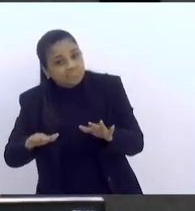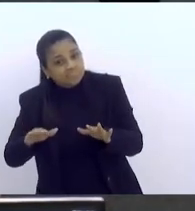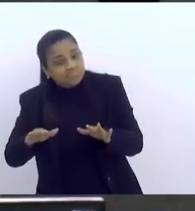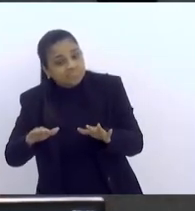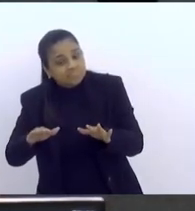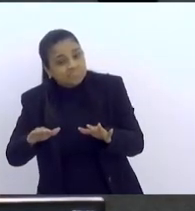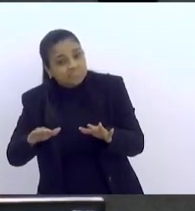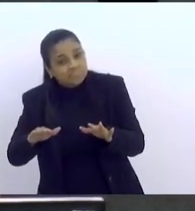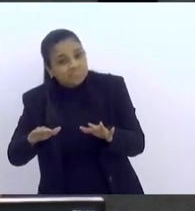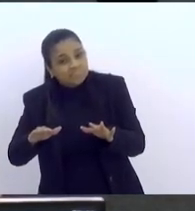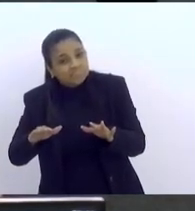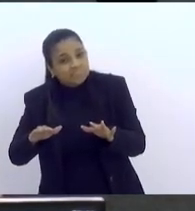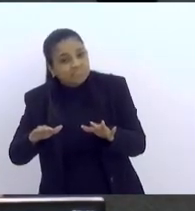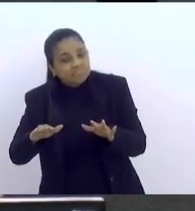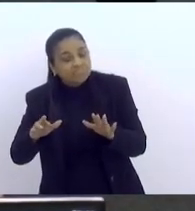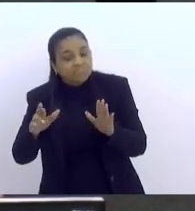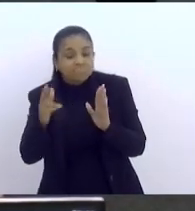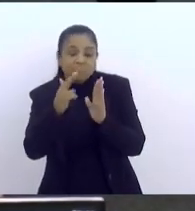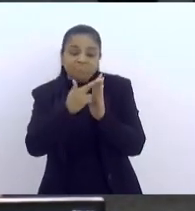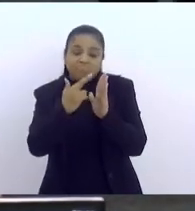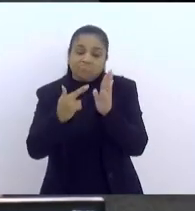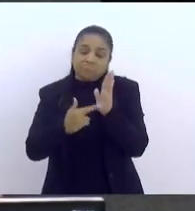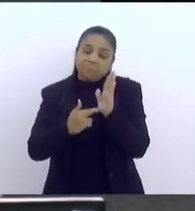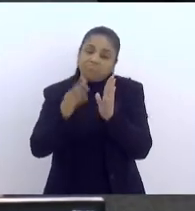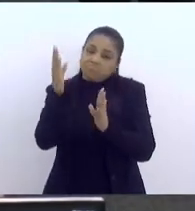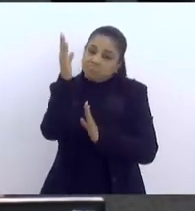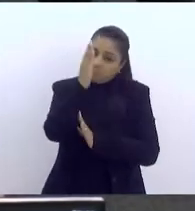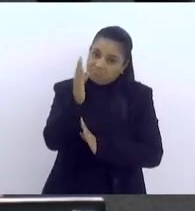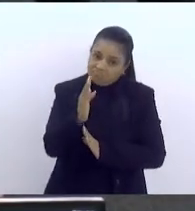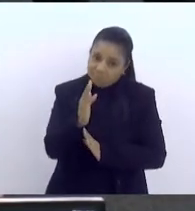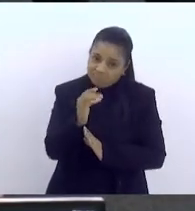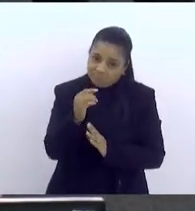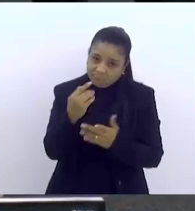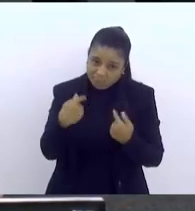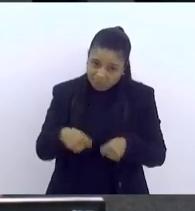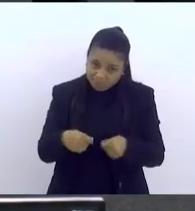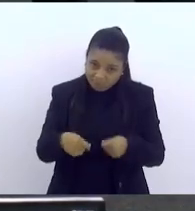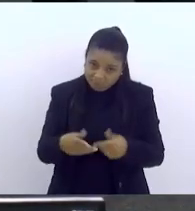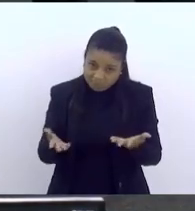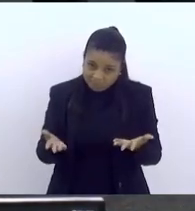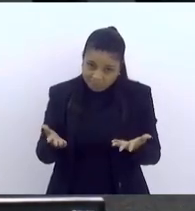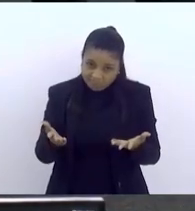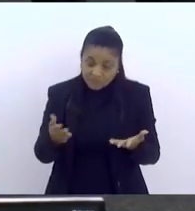vigendo no Brasil, talvez. Então, tia Ju,